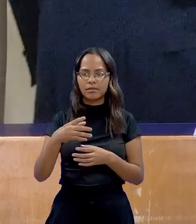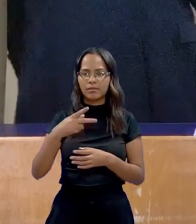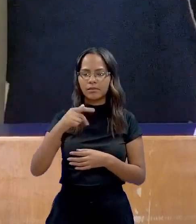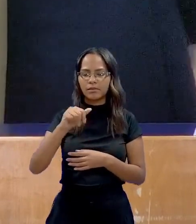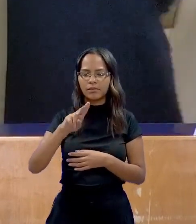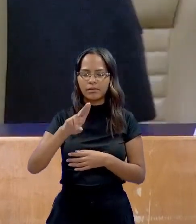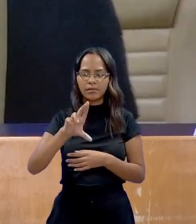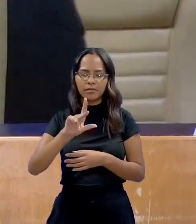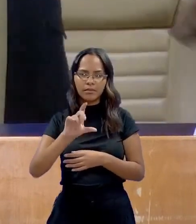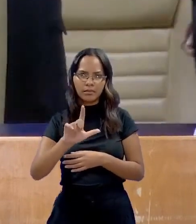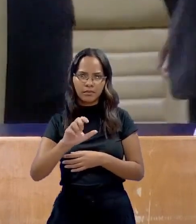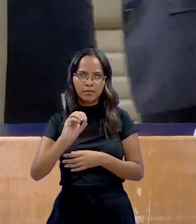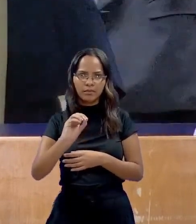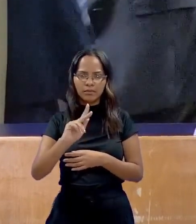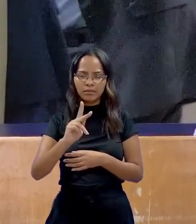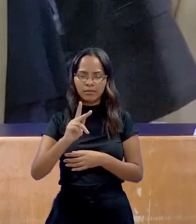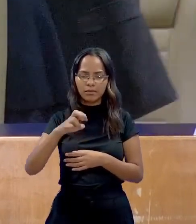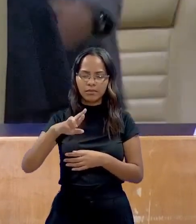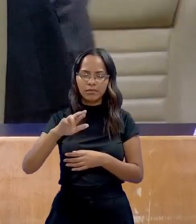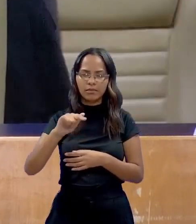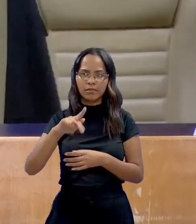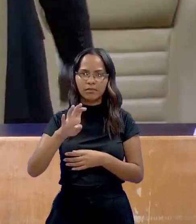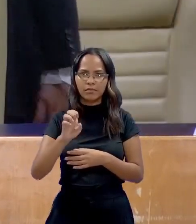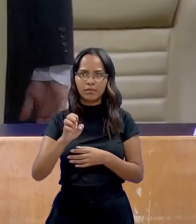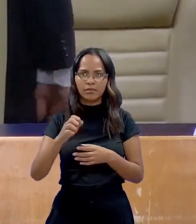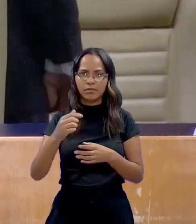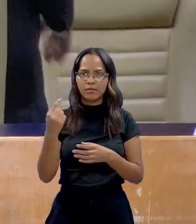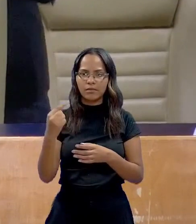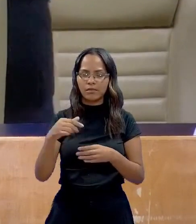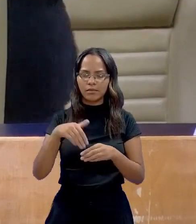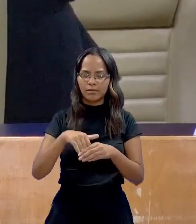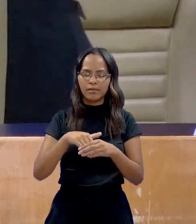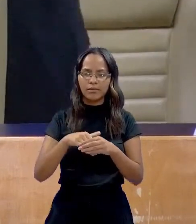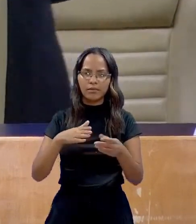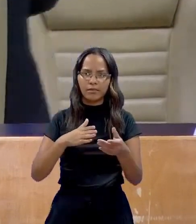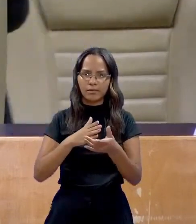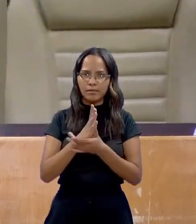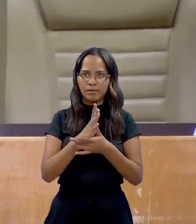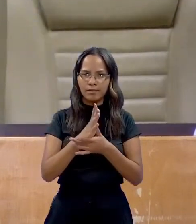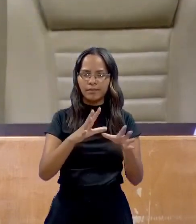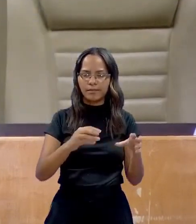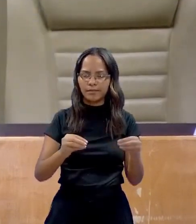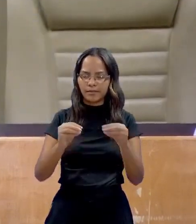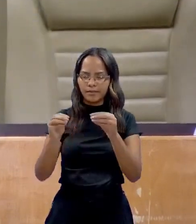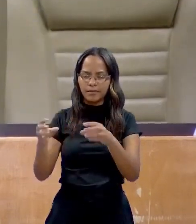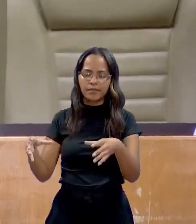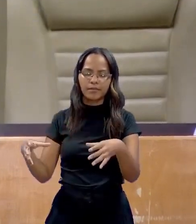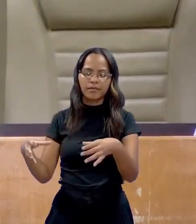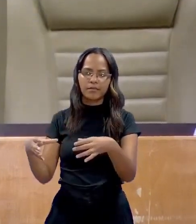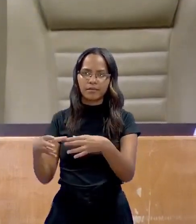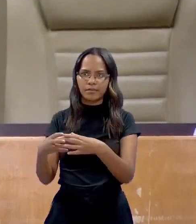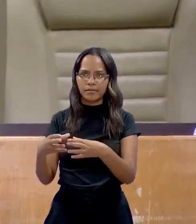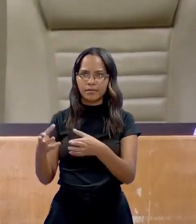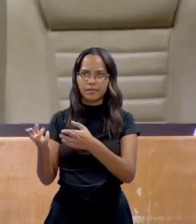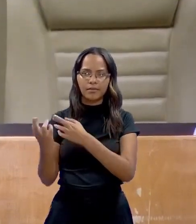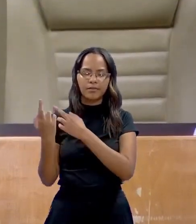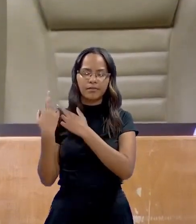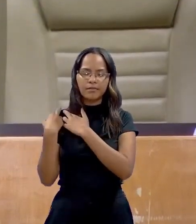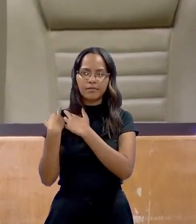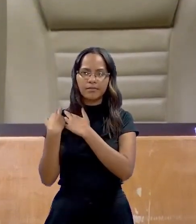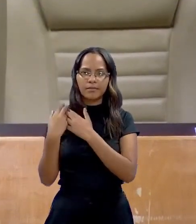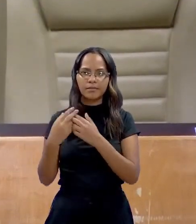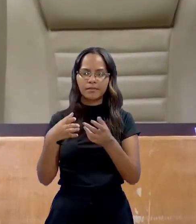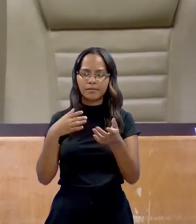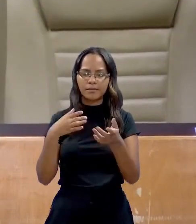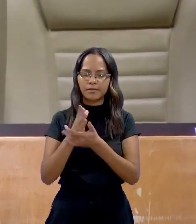aprovação. Primeira votação, o projeto foi aprovado e encaminhado à Comissão de Legislação Participativa. Foram aprovados os